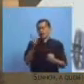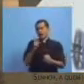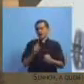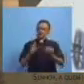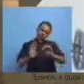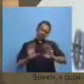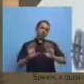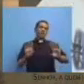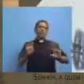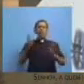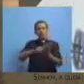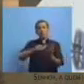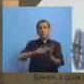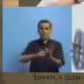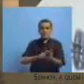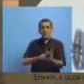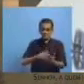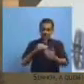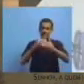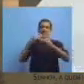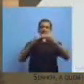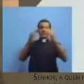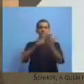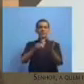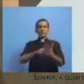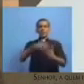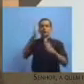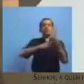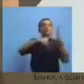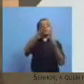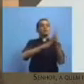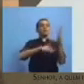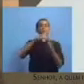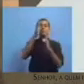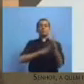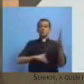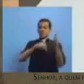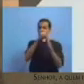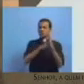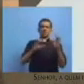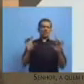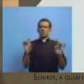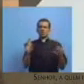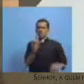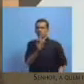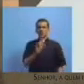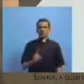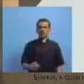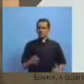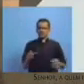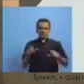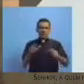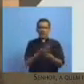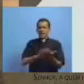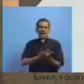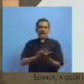É melhor não mexer com isso, é melhor só passar uma tinta. E o que iria acontecer um dia? É isso que acontece comigo